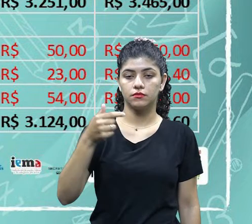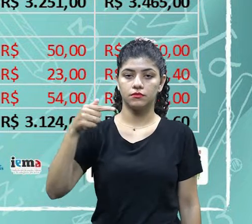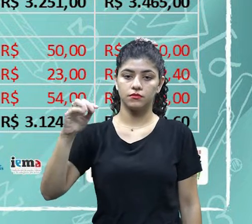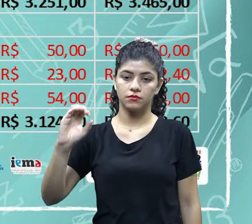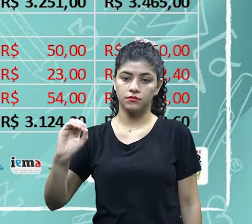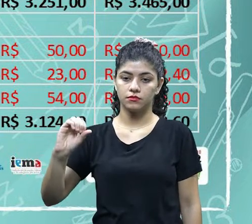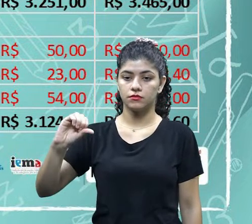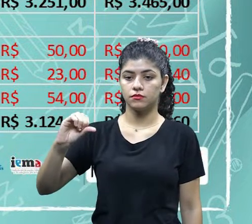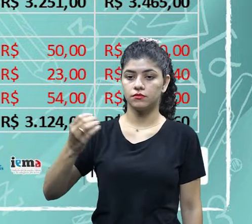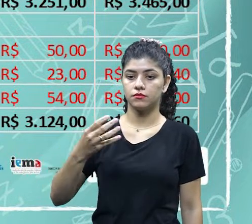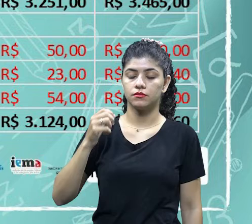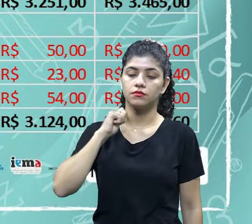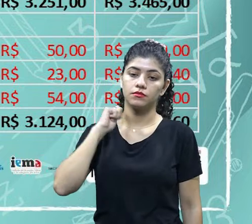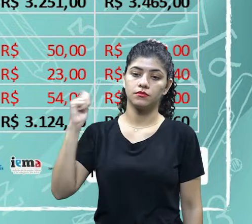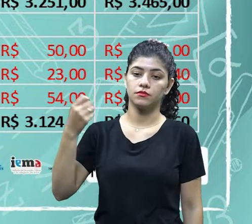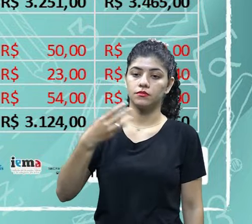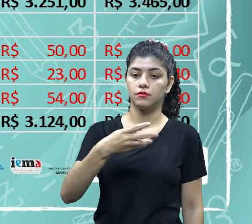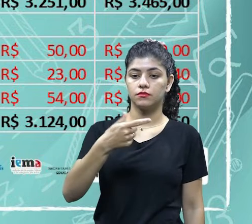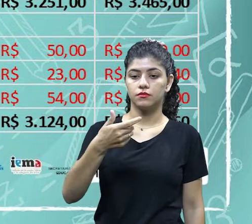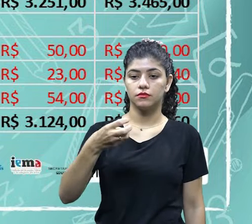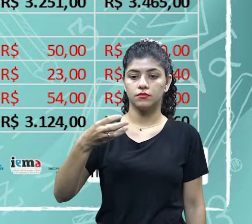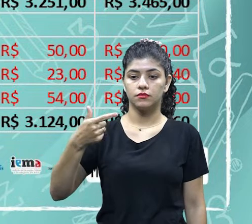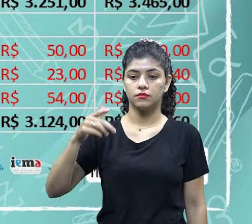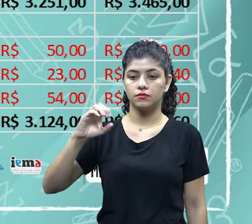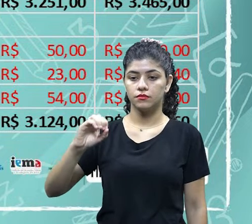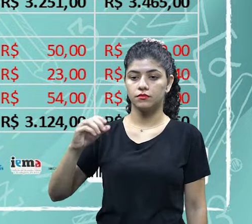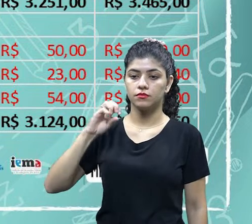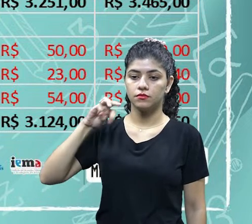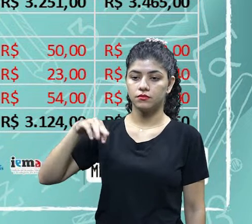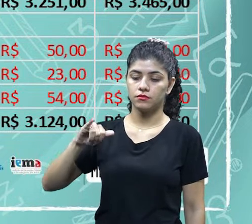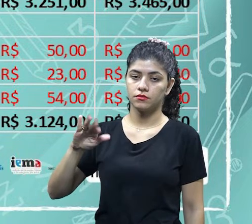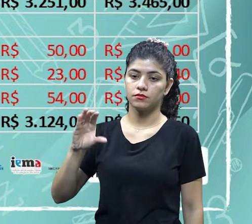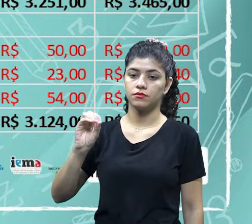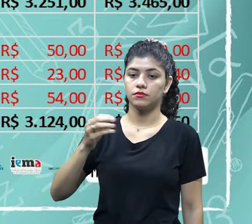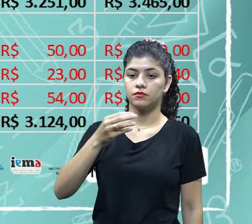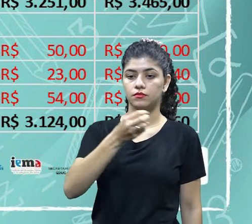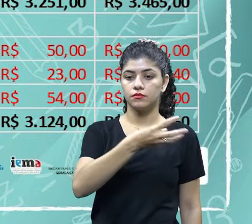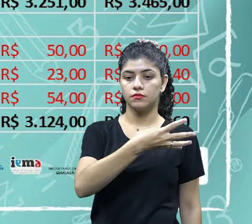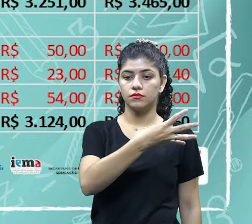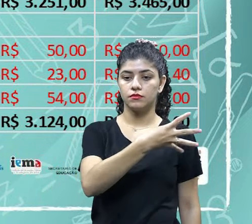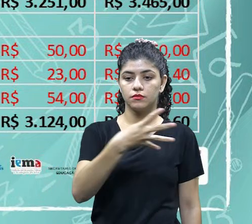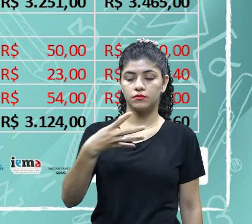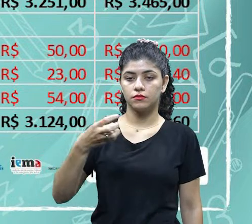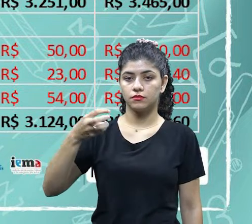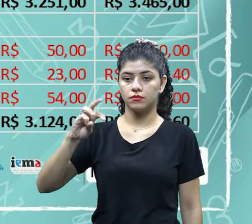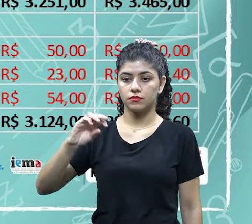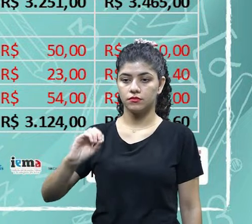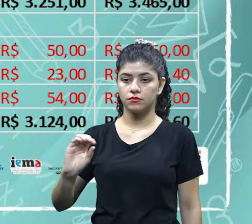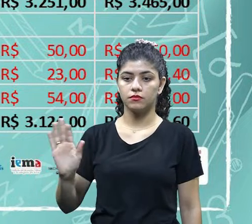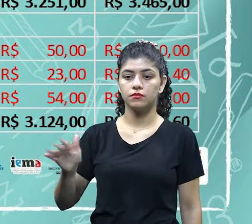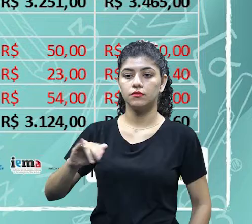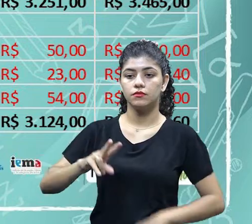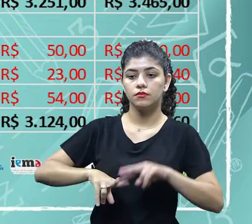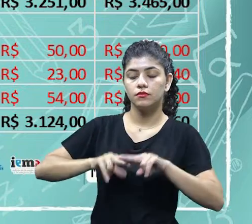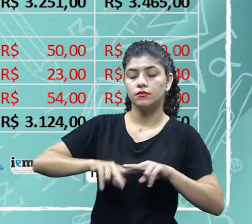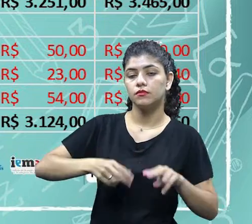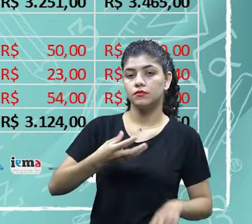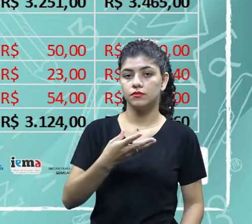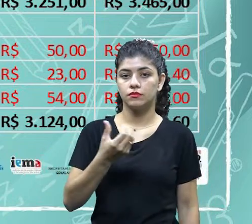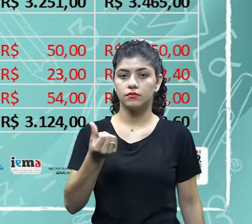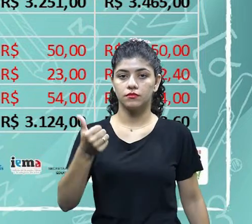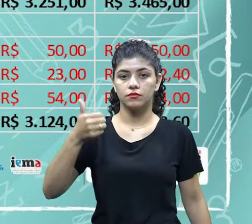3.679, abril, 4.320, maio 4.430 e junho